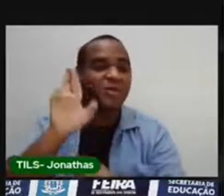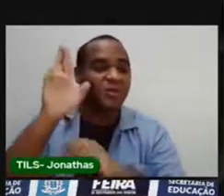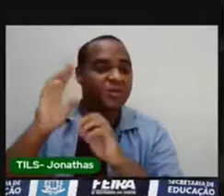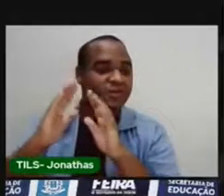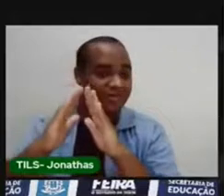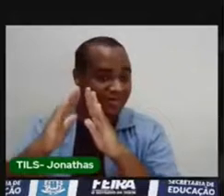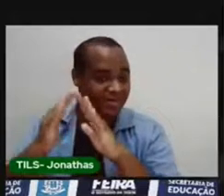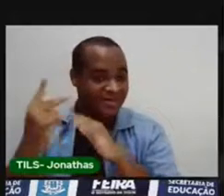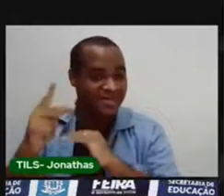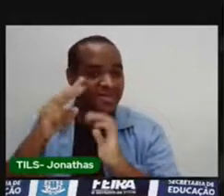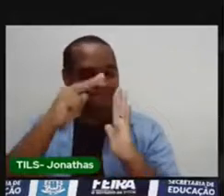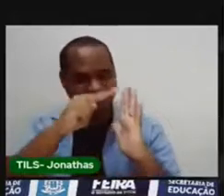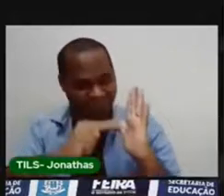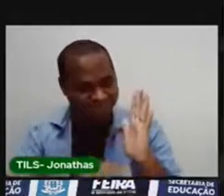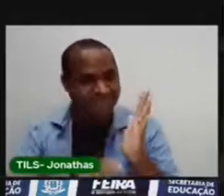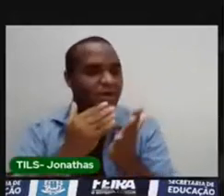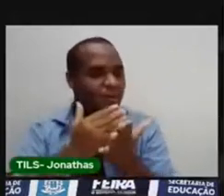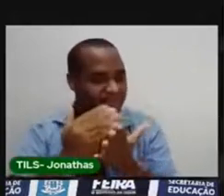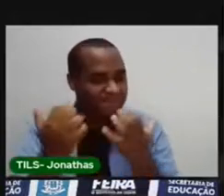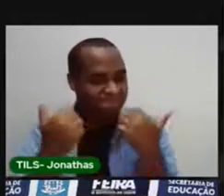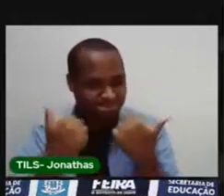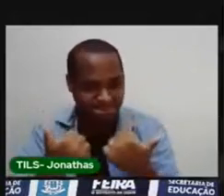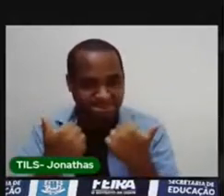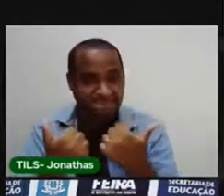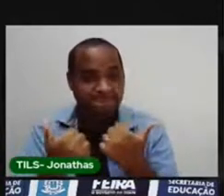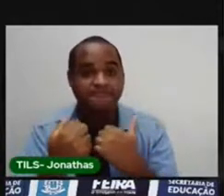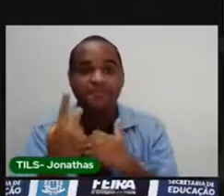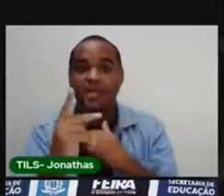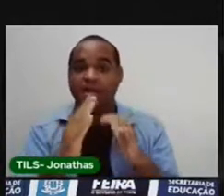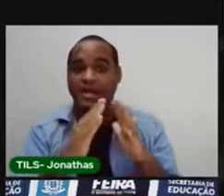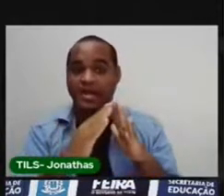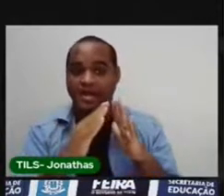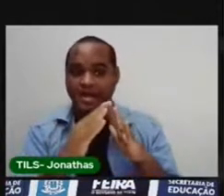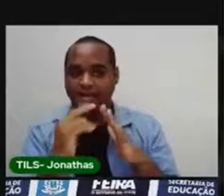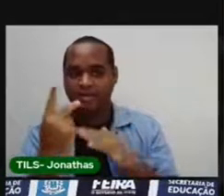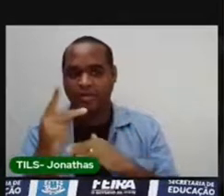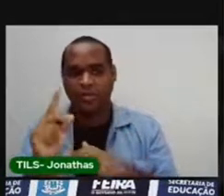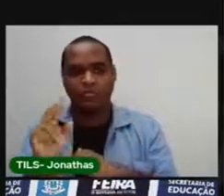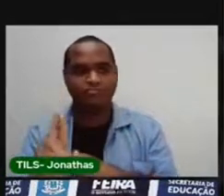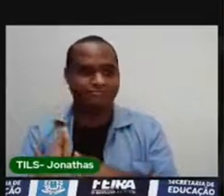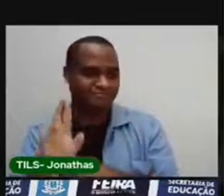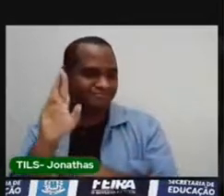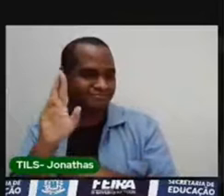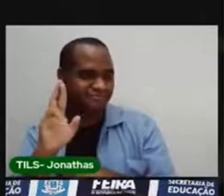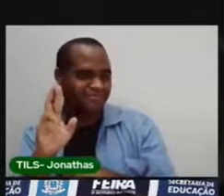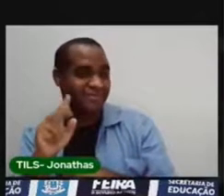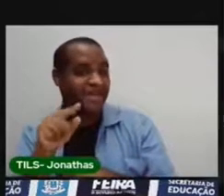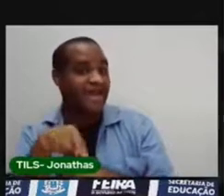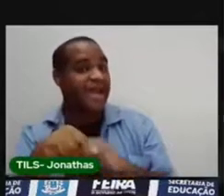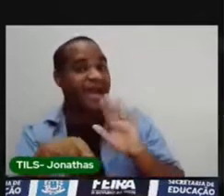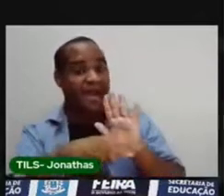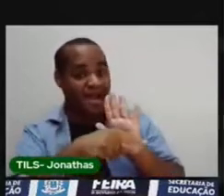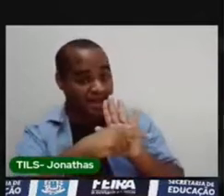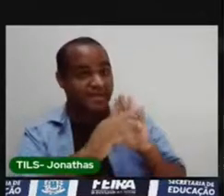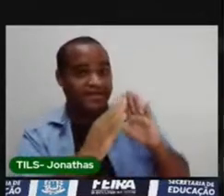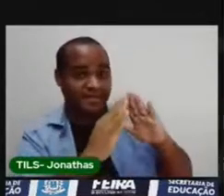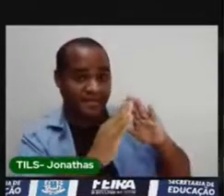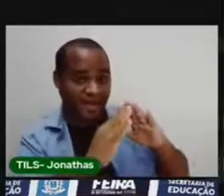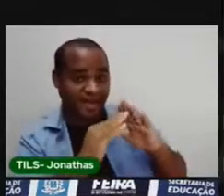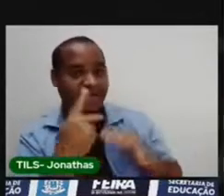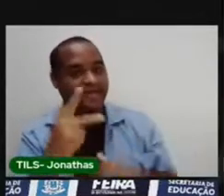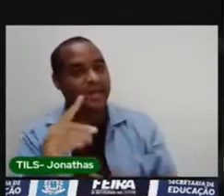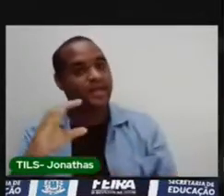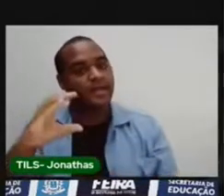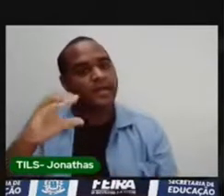Pró vai começar a leitura, tá bom? A casa e o seu dono. Essa casa é